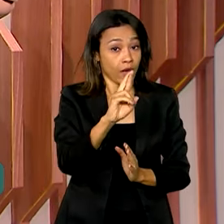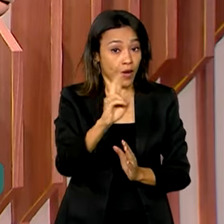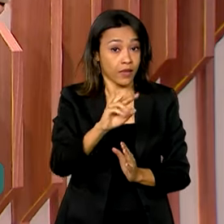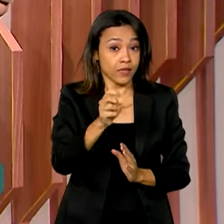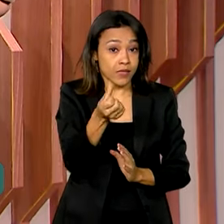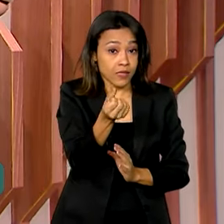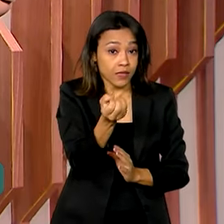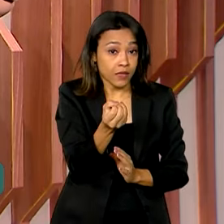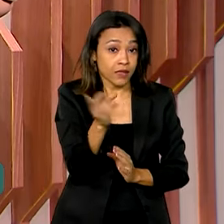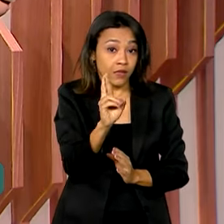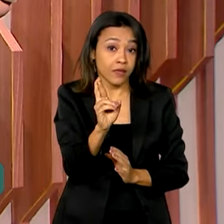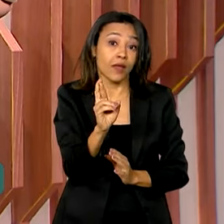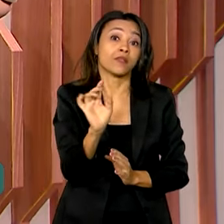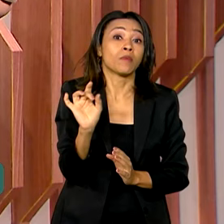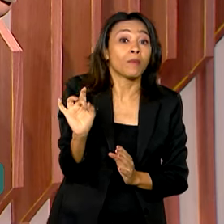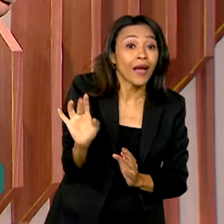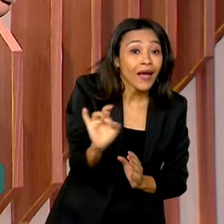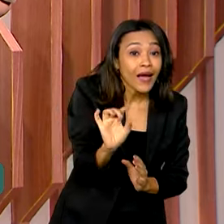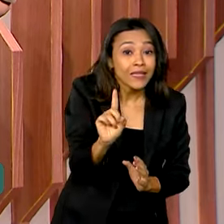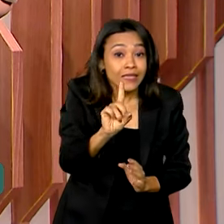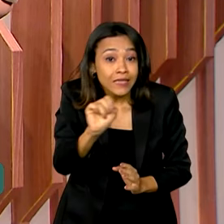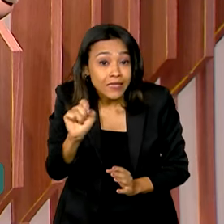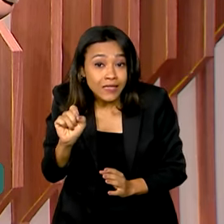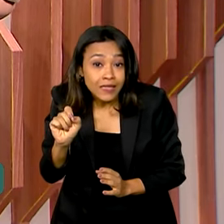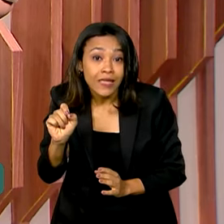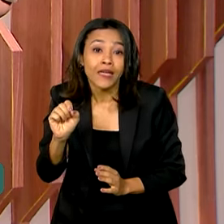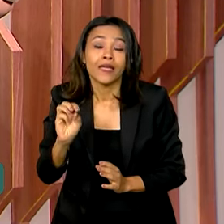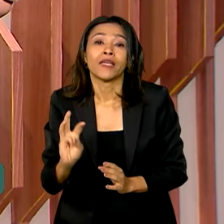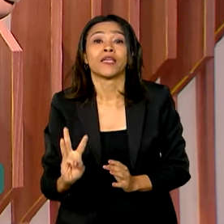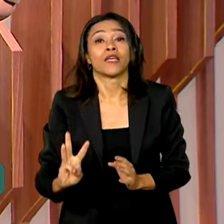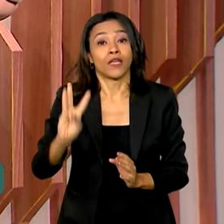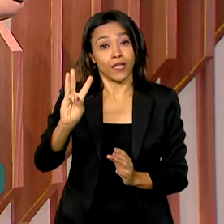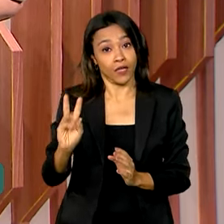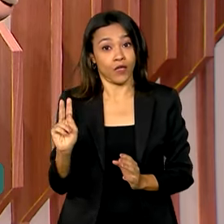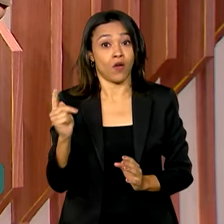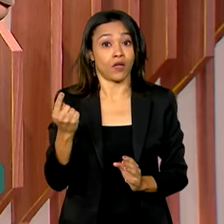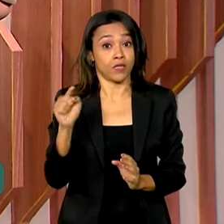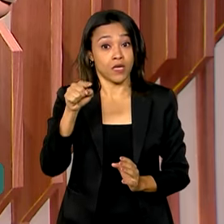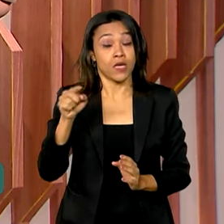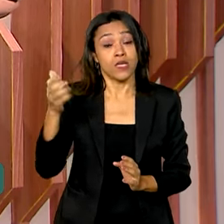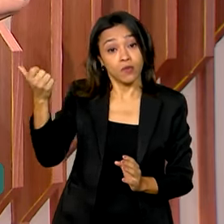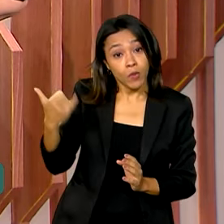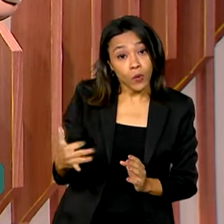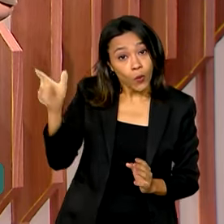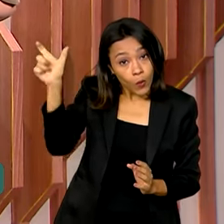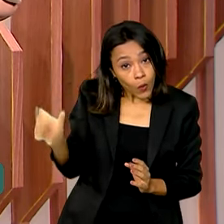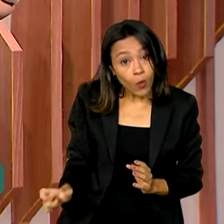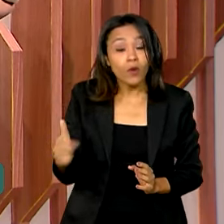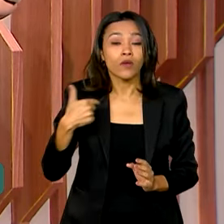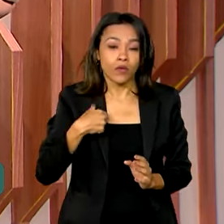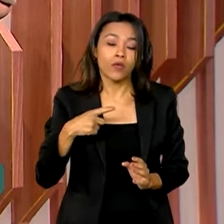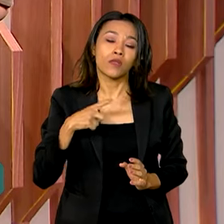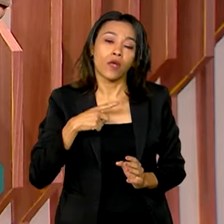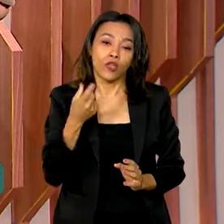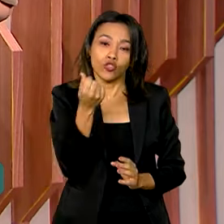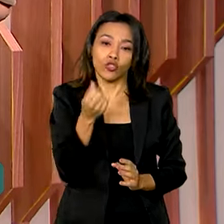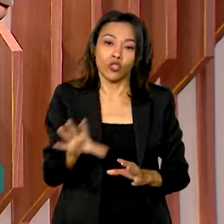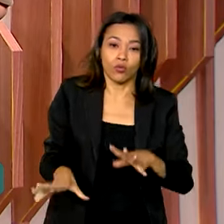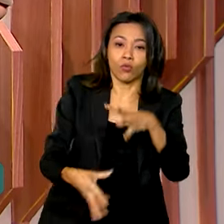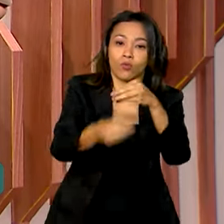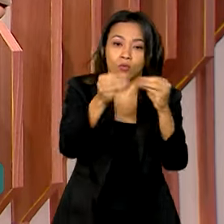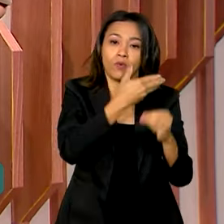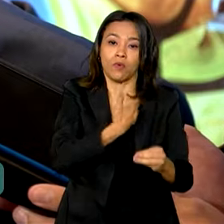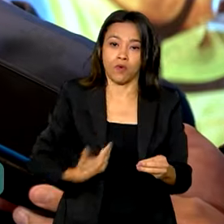100 kWh. O ministro de Minas e Energia, Alexandre Silveira, disse que o governo tem recursos para cobrir esse